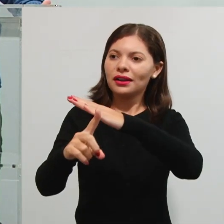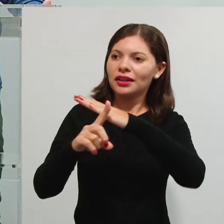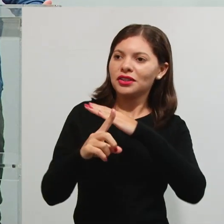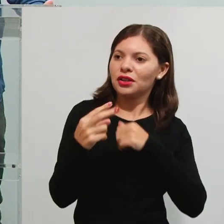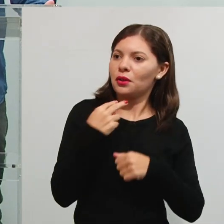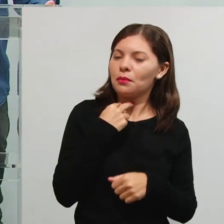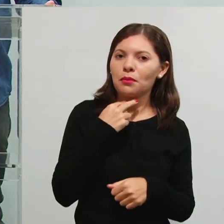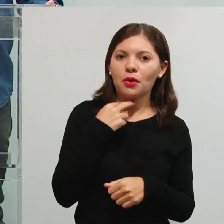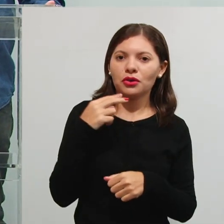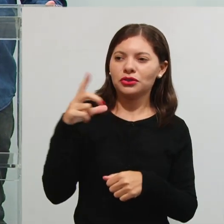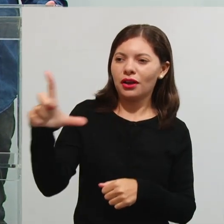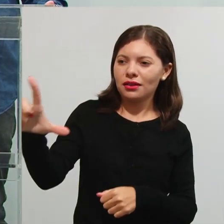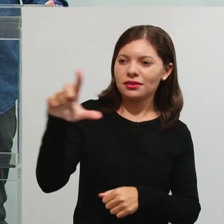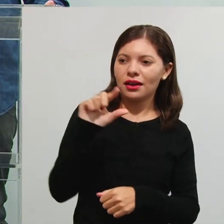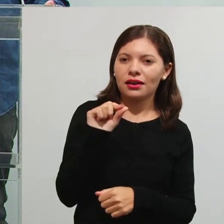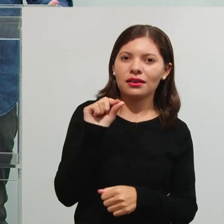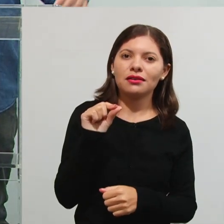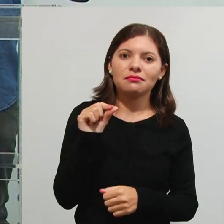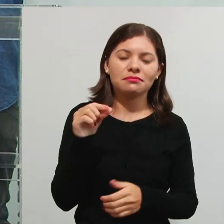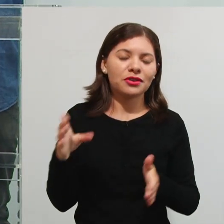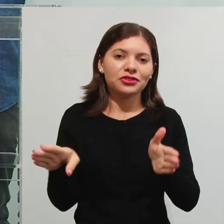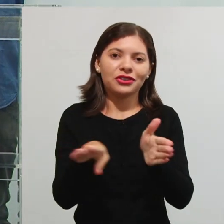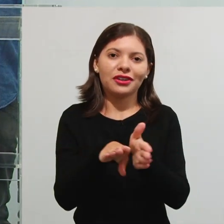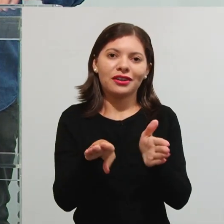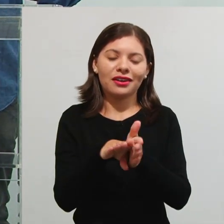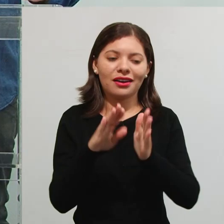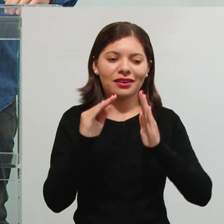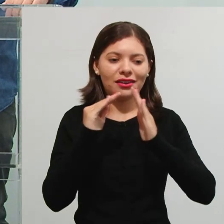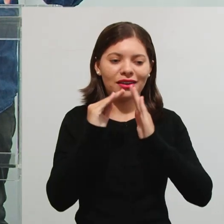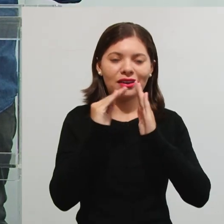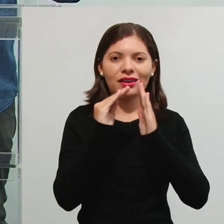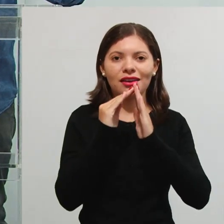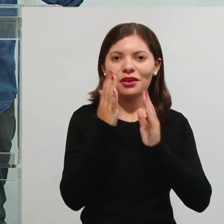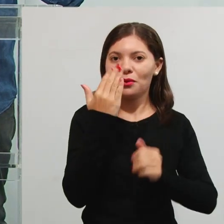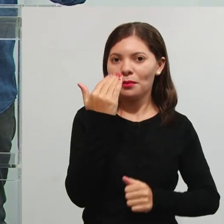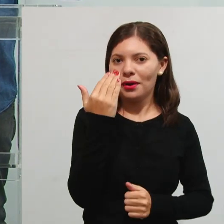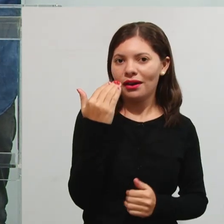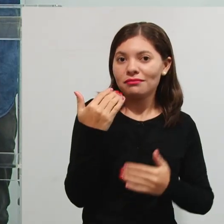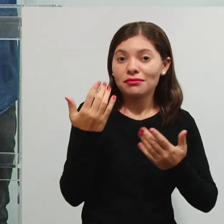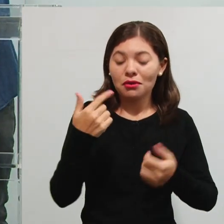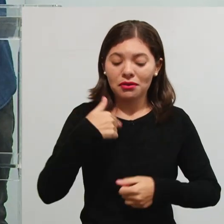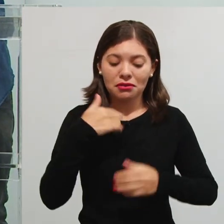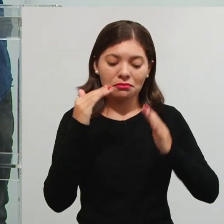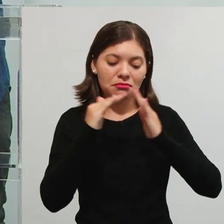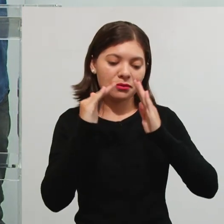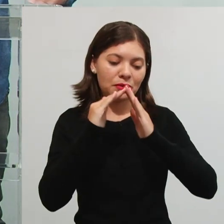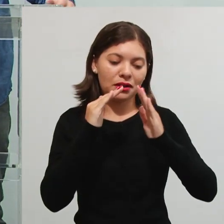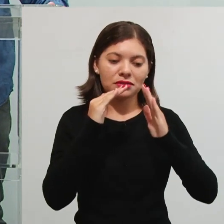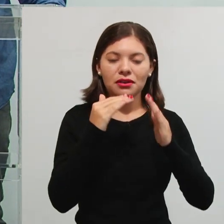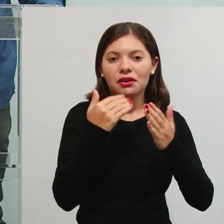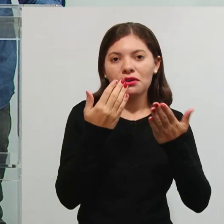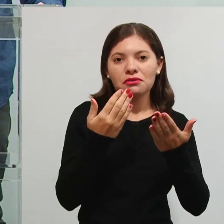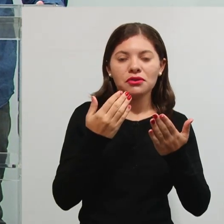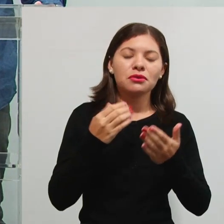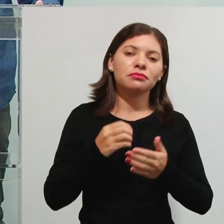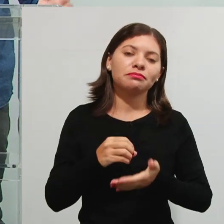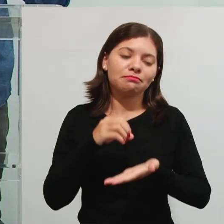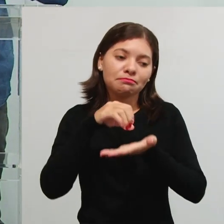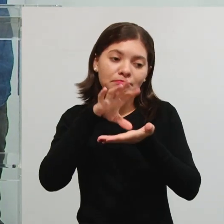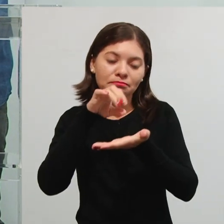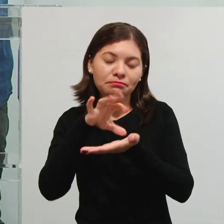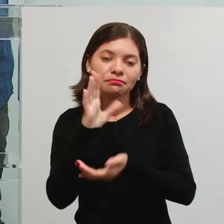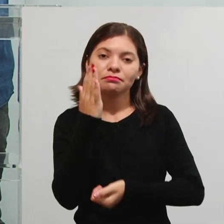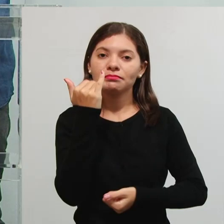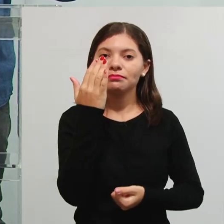da casa dele para vir para o estabelecimento físico, então aqui do meu local, da minha casa, eu vou fornecer aquilo que ele precisa. E a gente sabe